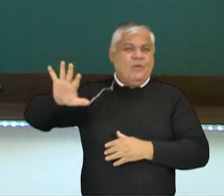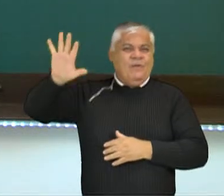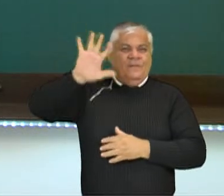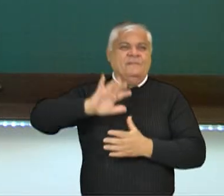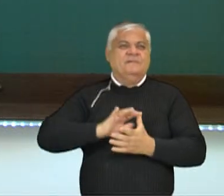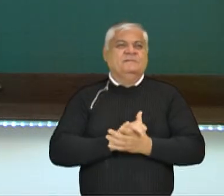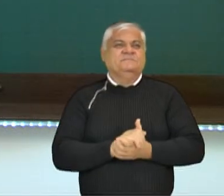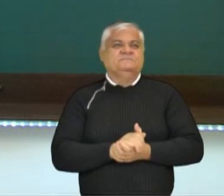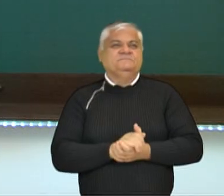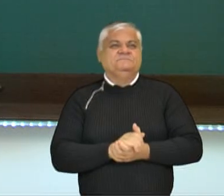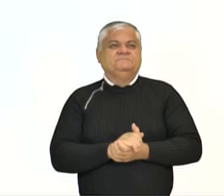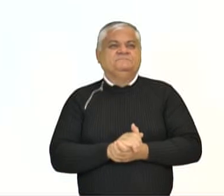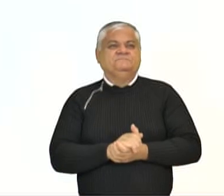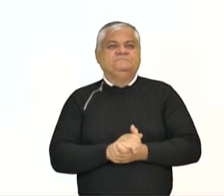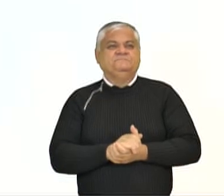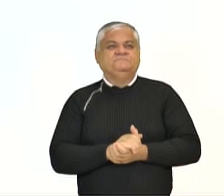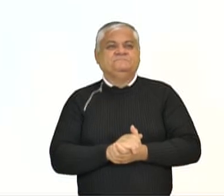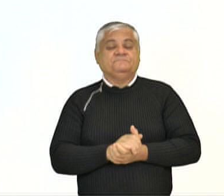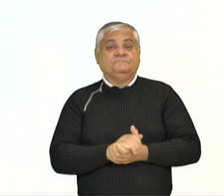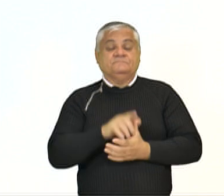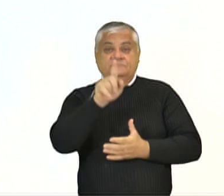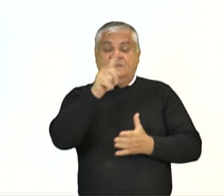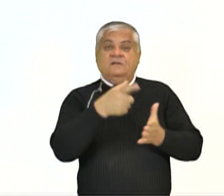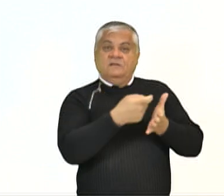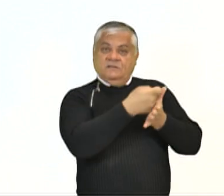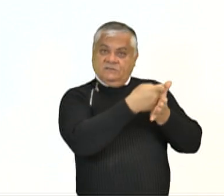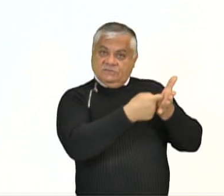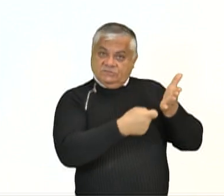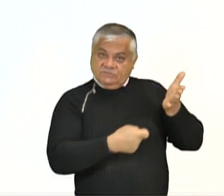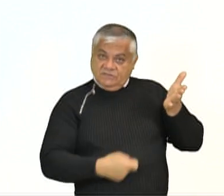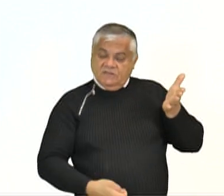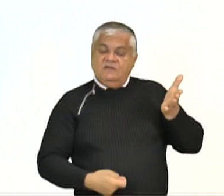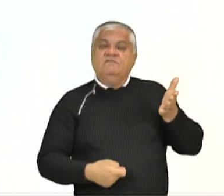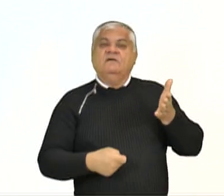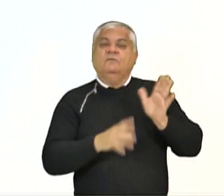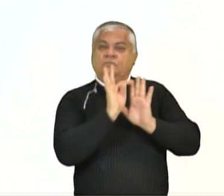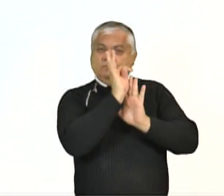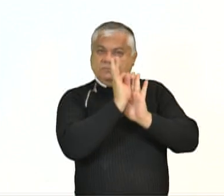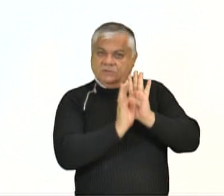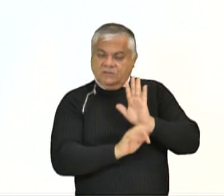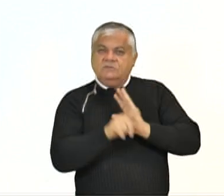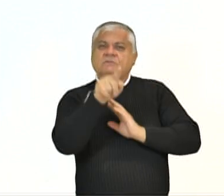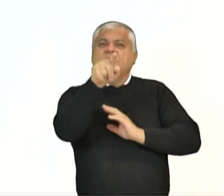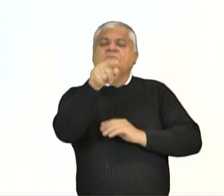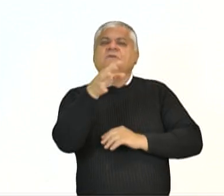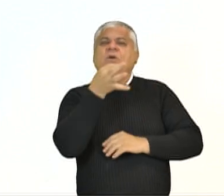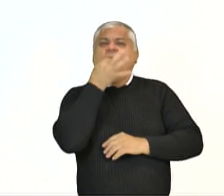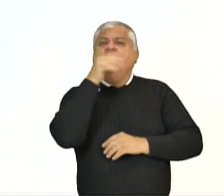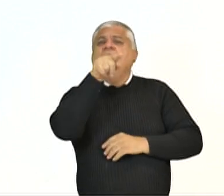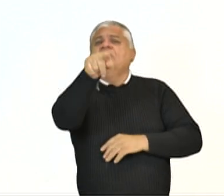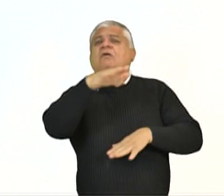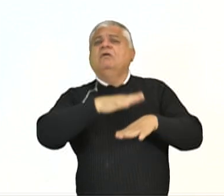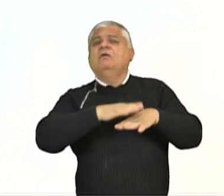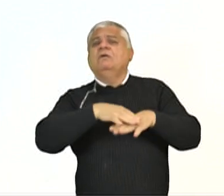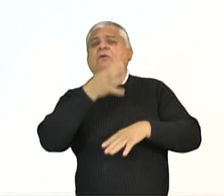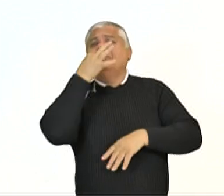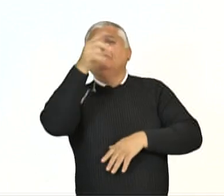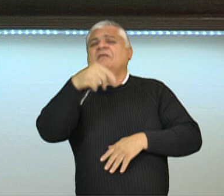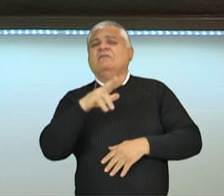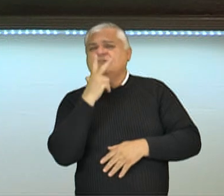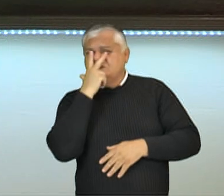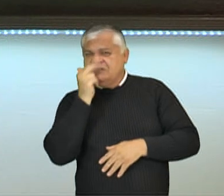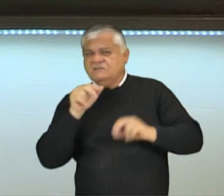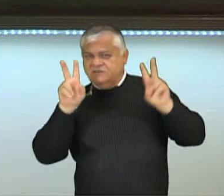já comum. Então, atividade. Você vai escrever aí no seu caderno um pequeno texto expressando a sua opinião sobre esses